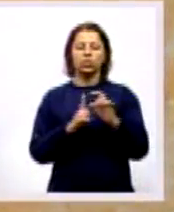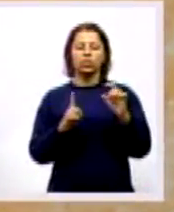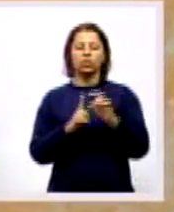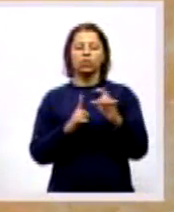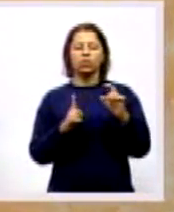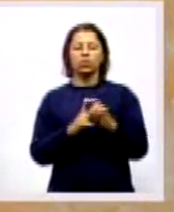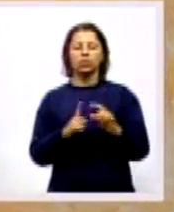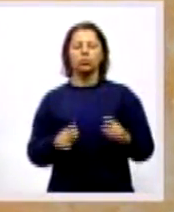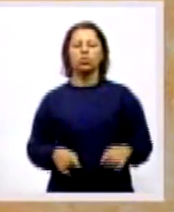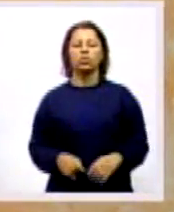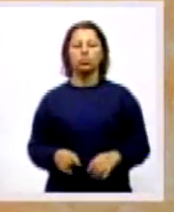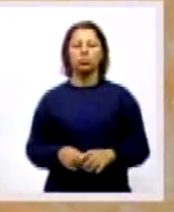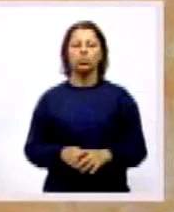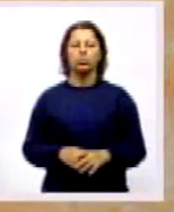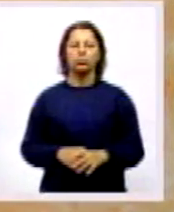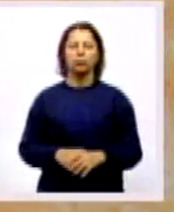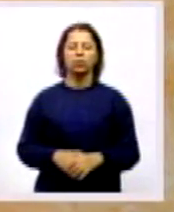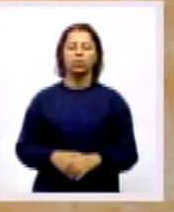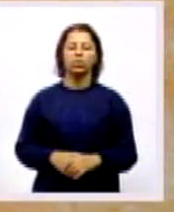sedutor.